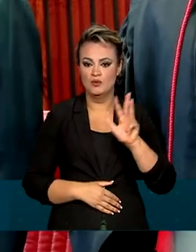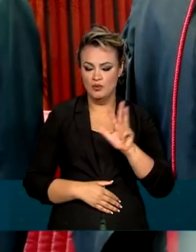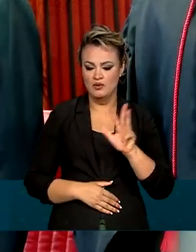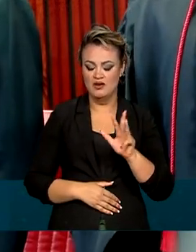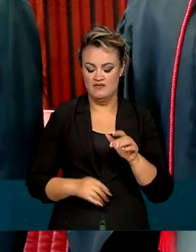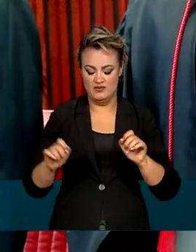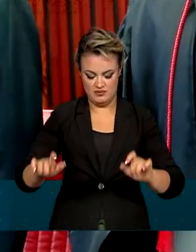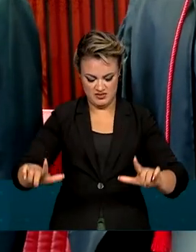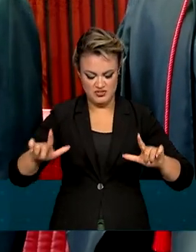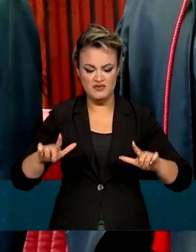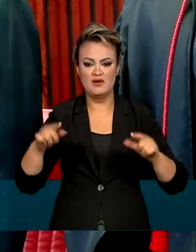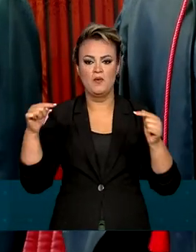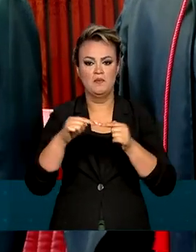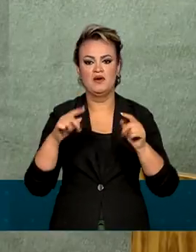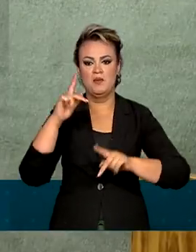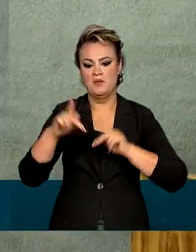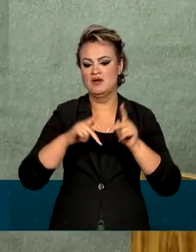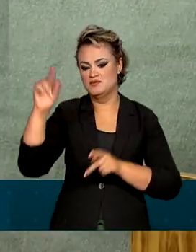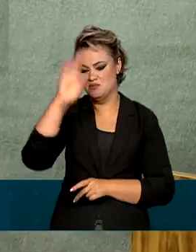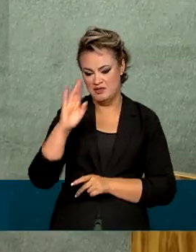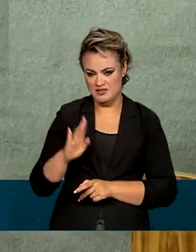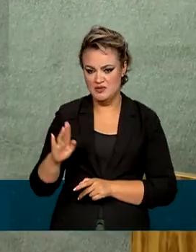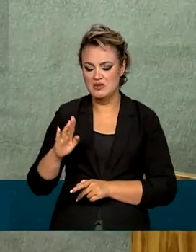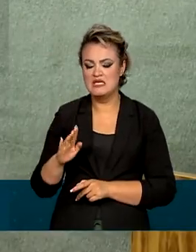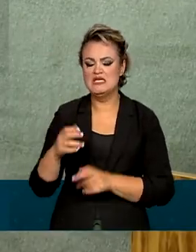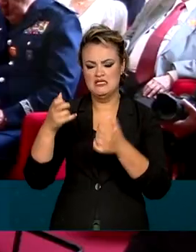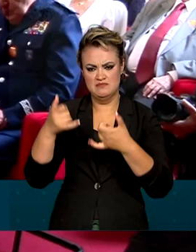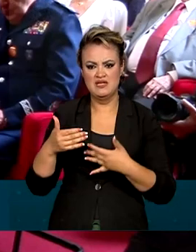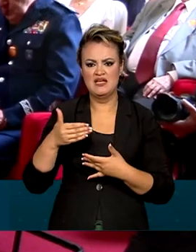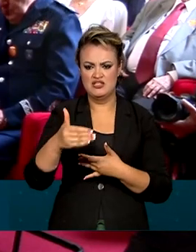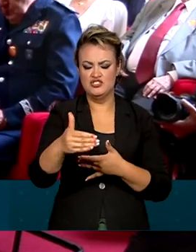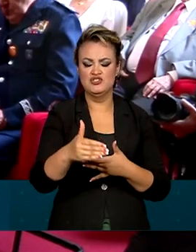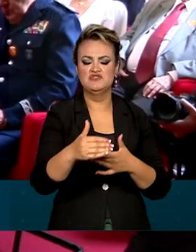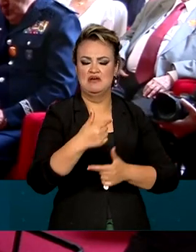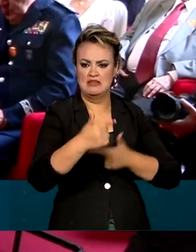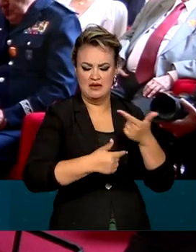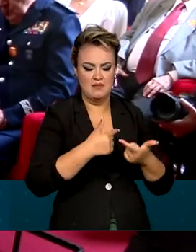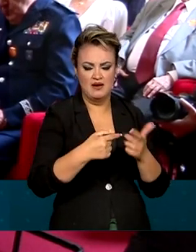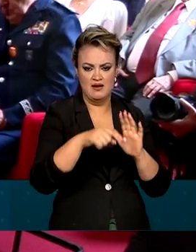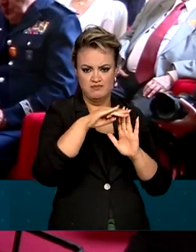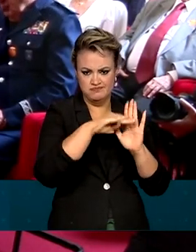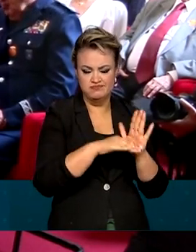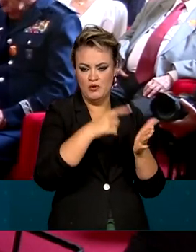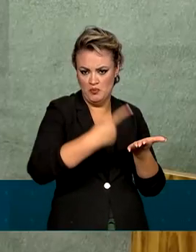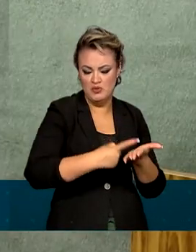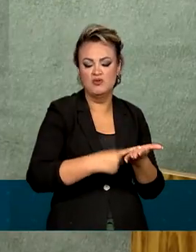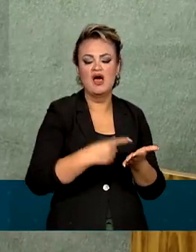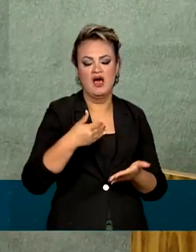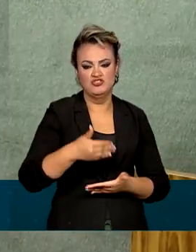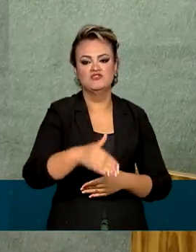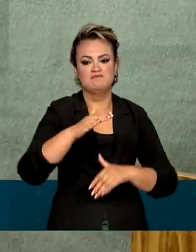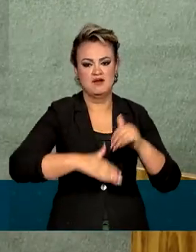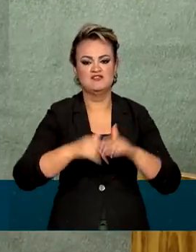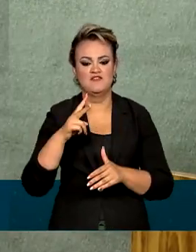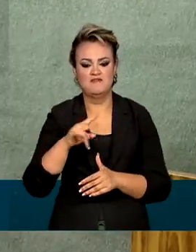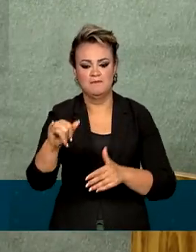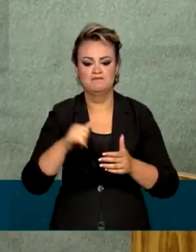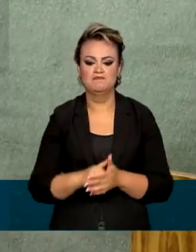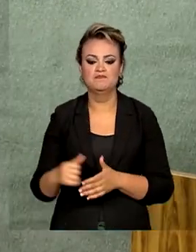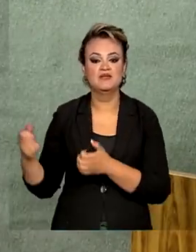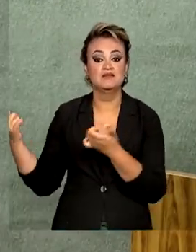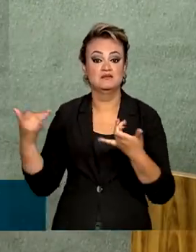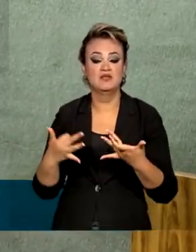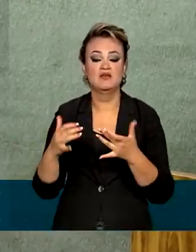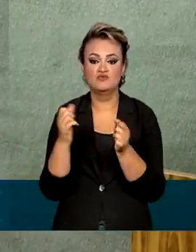dedicou o diploma ao povo brasileiro e disse trabalhar para cumprir os compromissos firmados. Farei todos os esforços